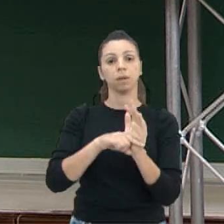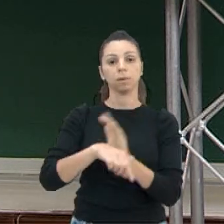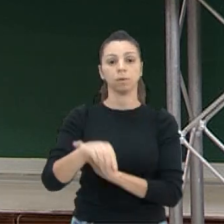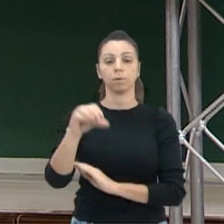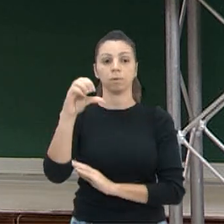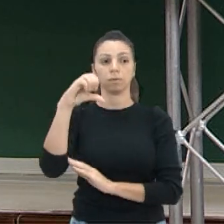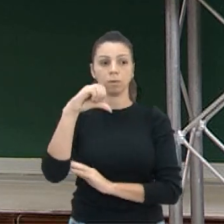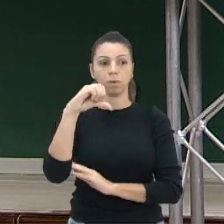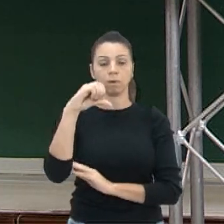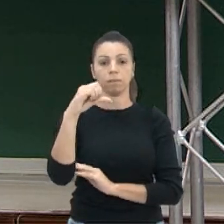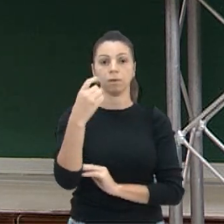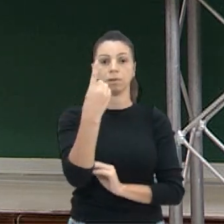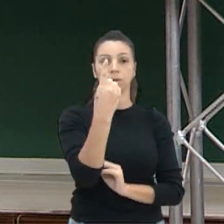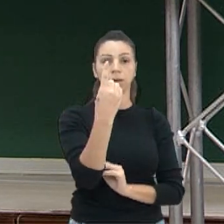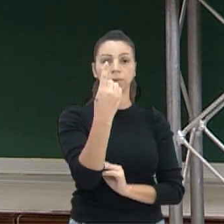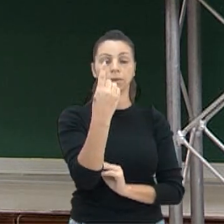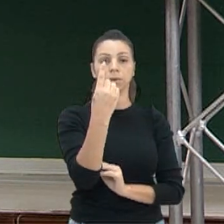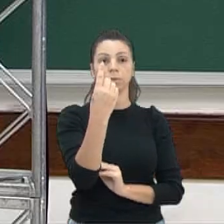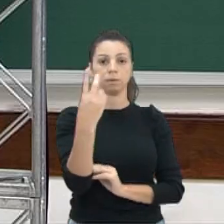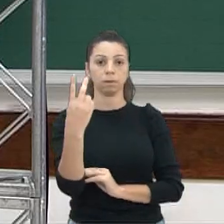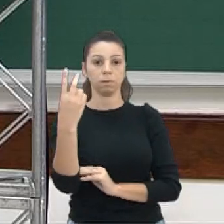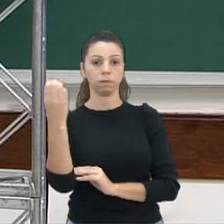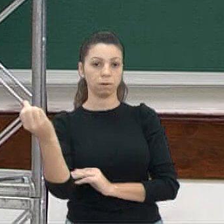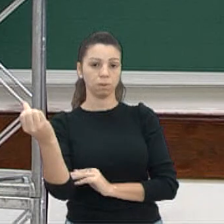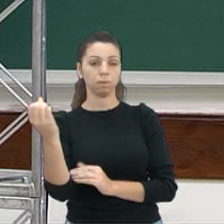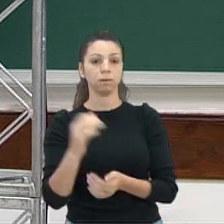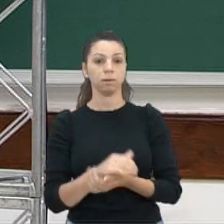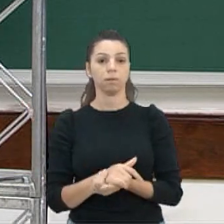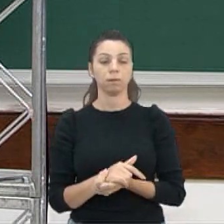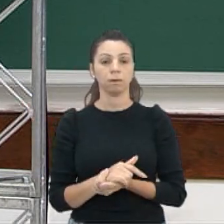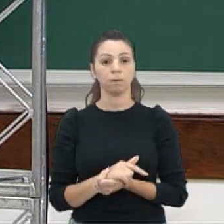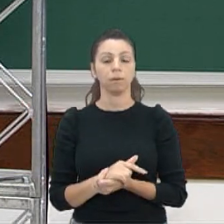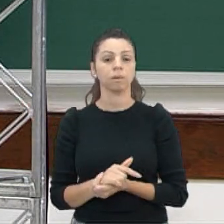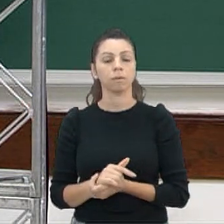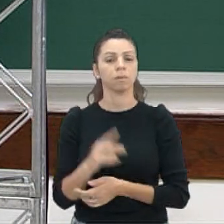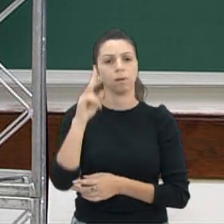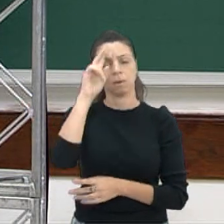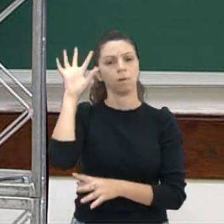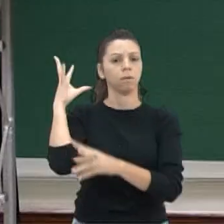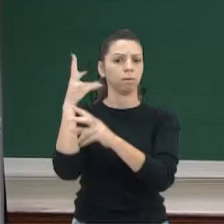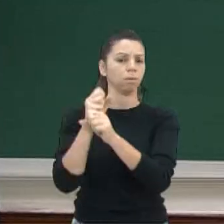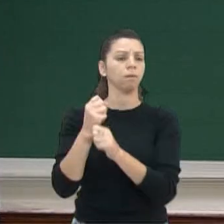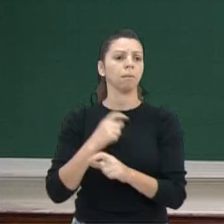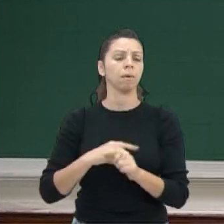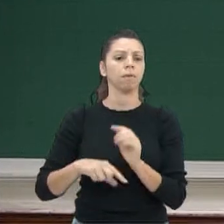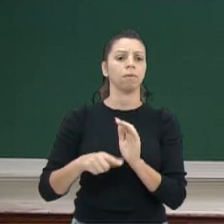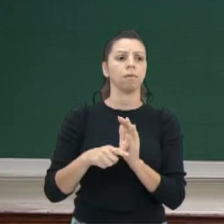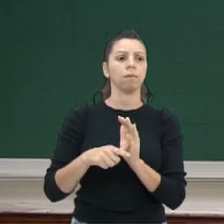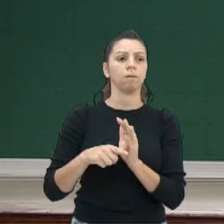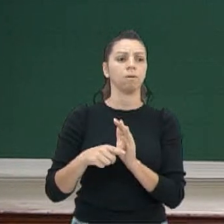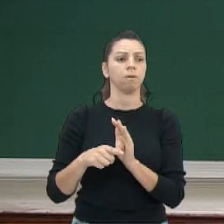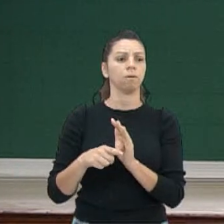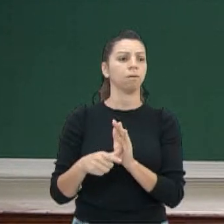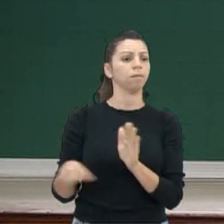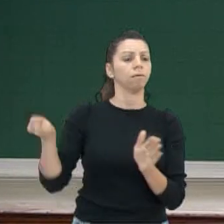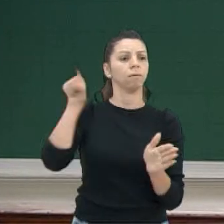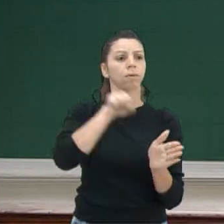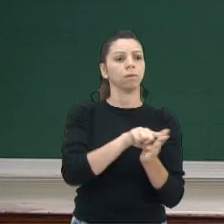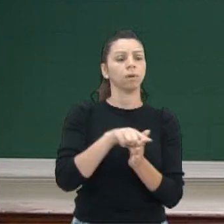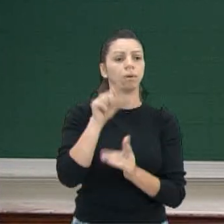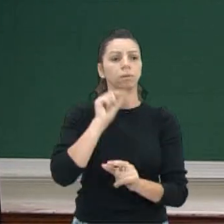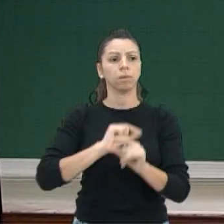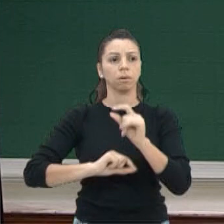valor numérico, 126. Então, só para a gente recordar, vamos voltar lá aonde